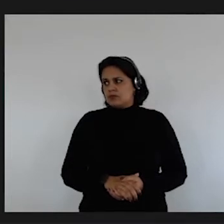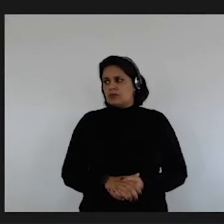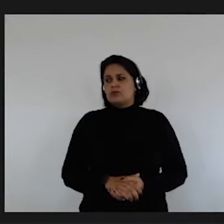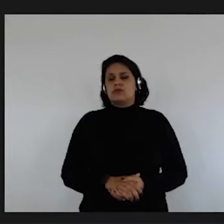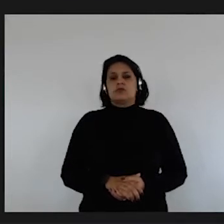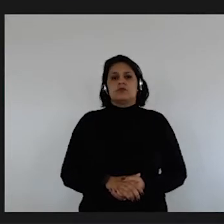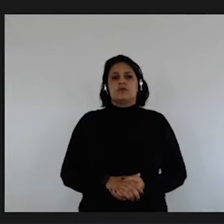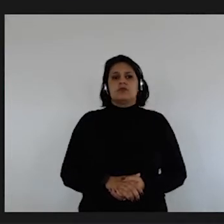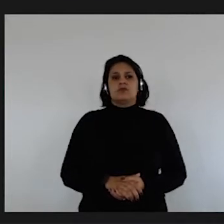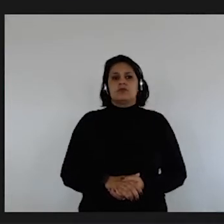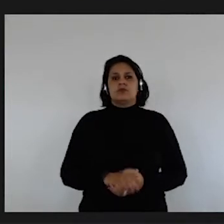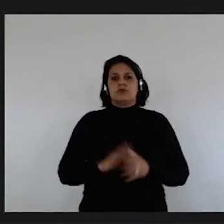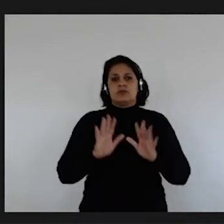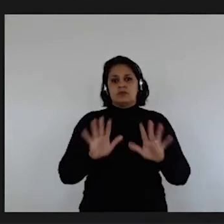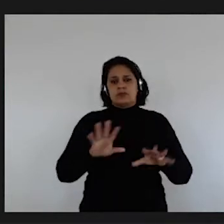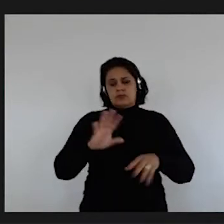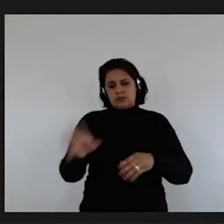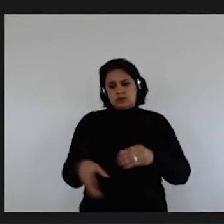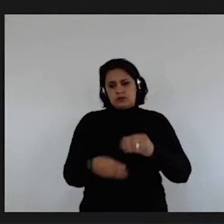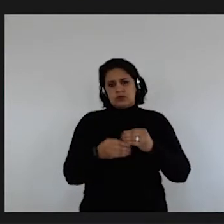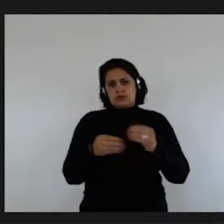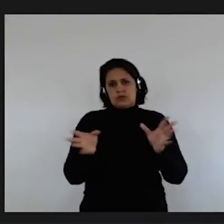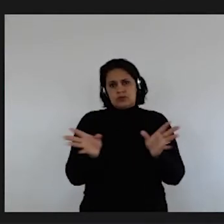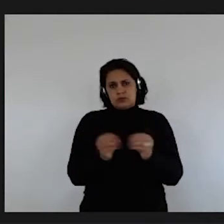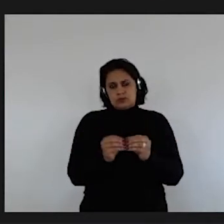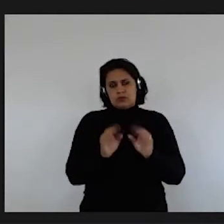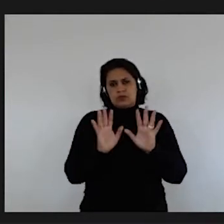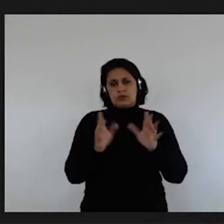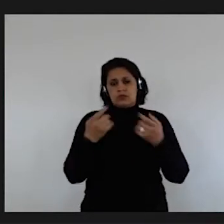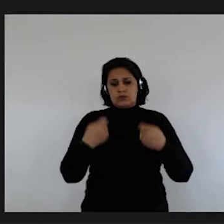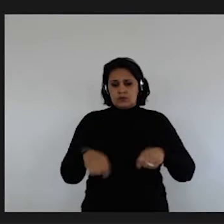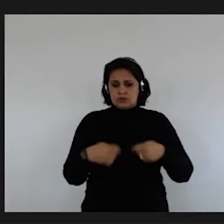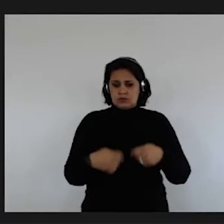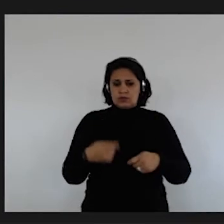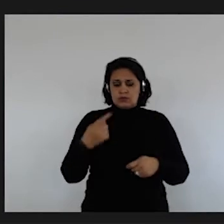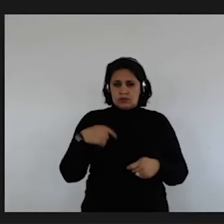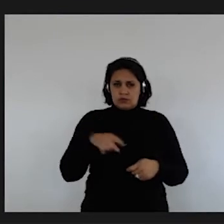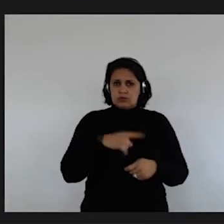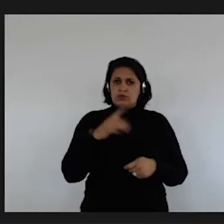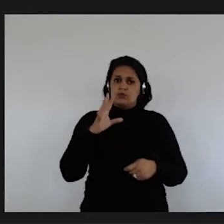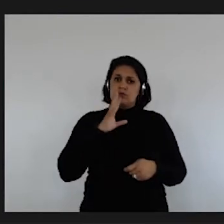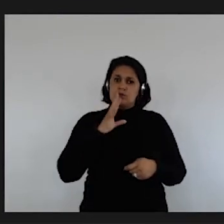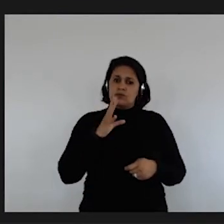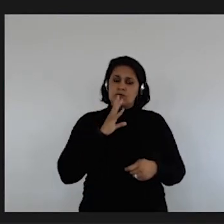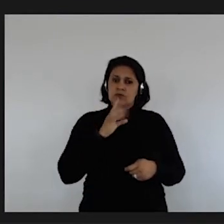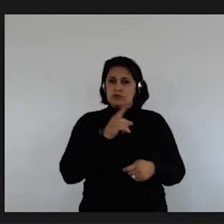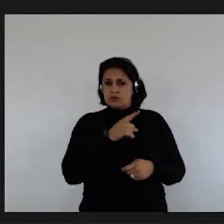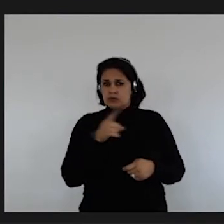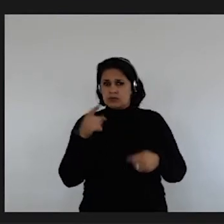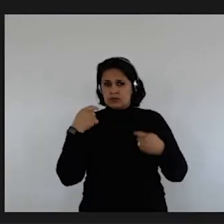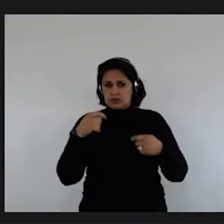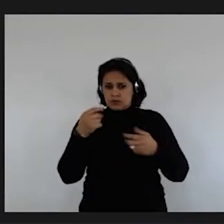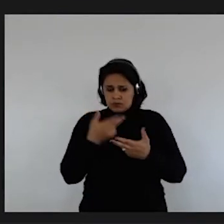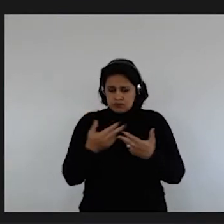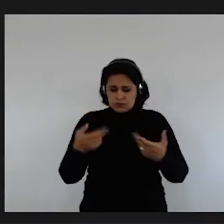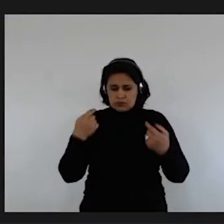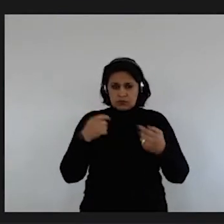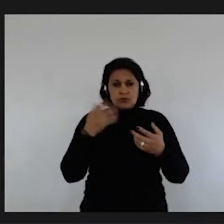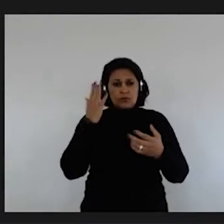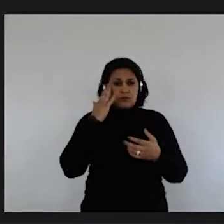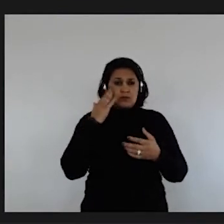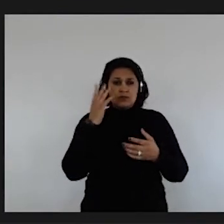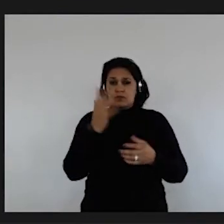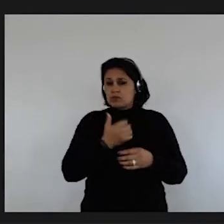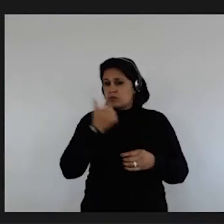pós-pandemia. Complementando, então, concluindo, é necessário ter conhecimento preciso da demanda, visando melhores opções do que